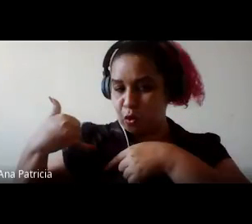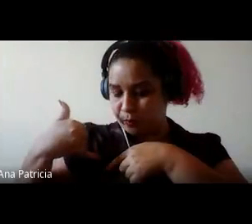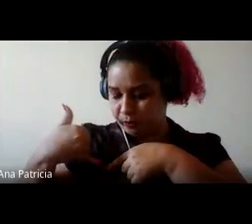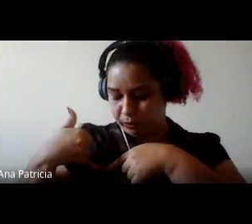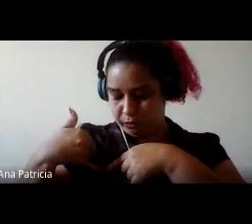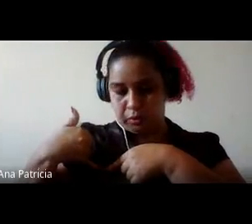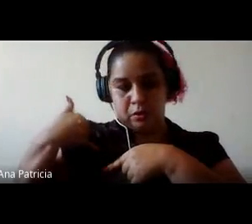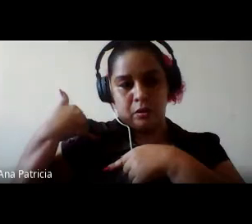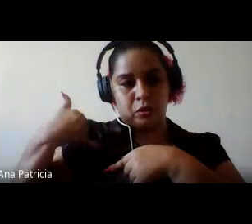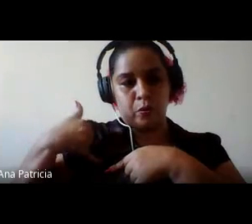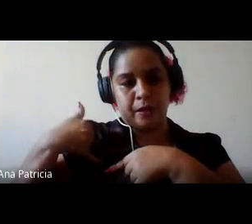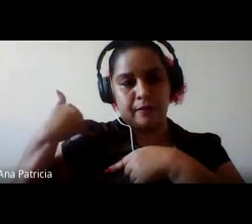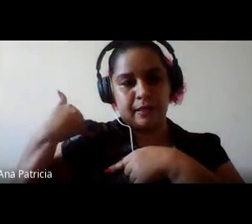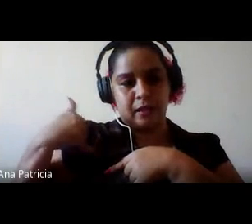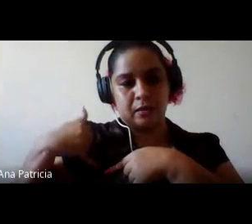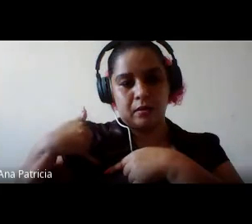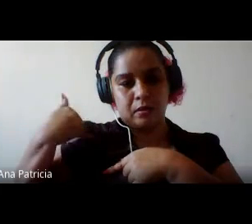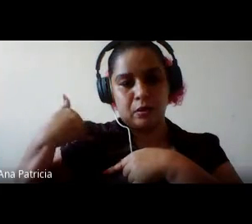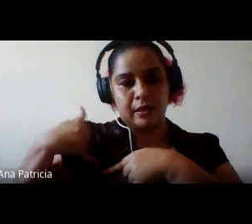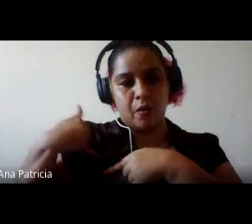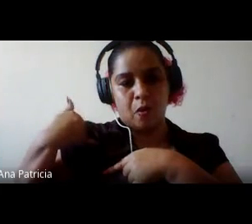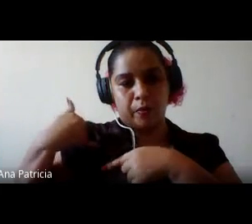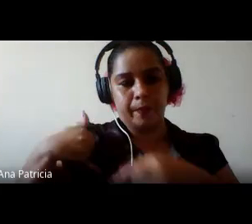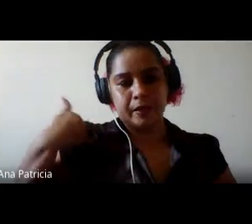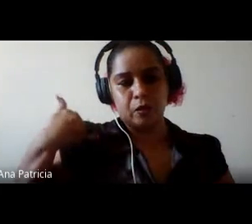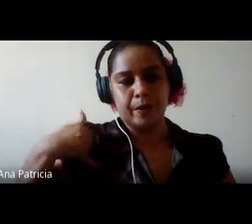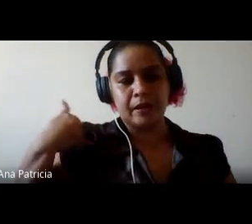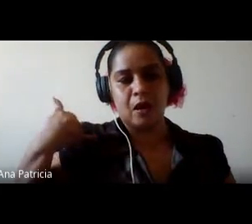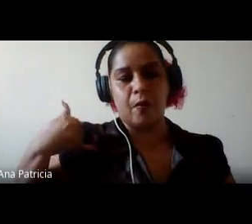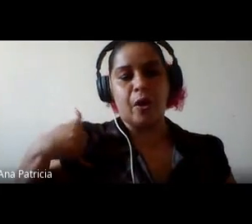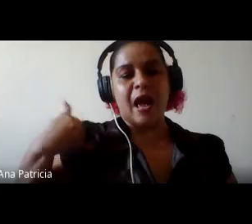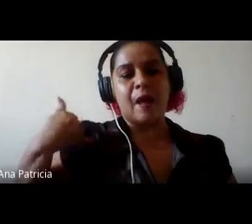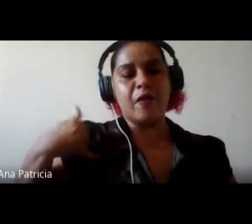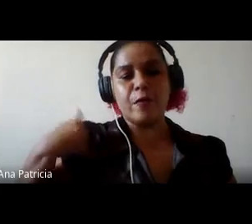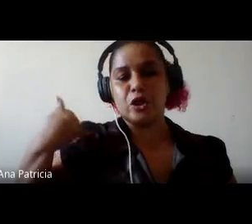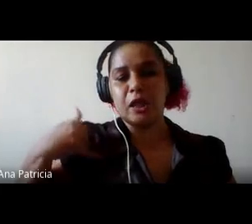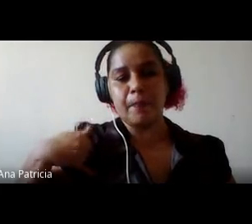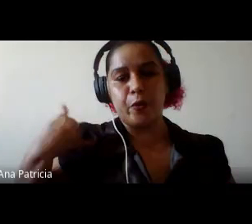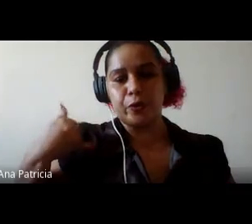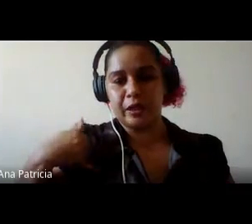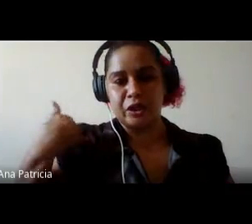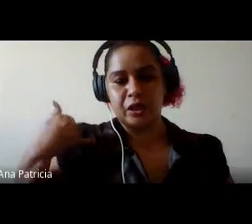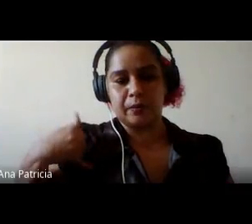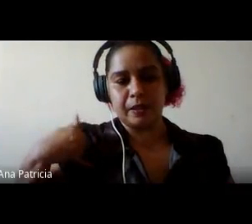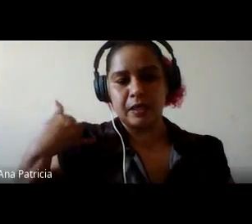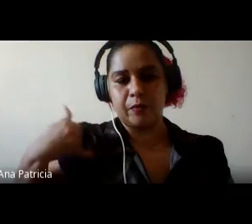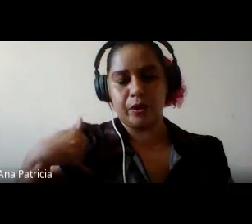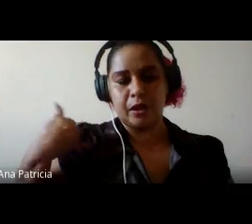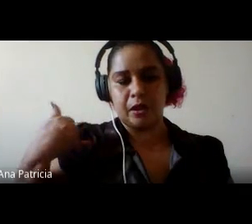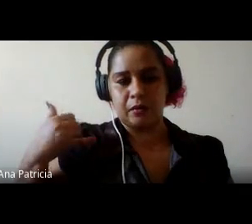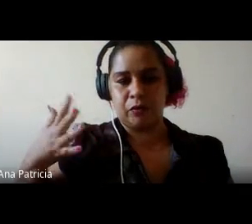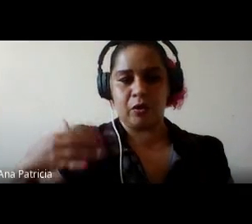sentido do ombro, ó. Subindo assim, só até o ombro, pertinho do peito até o ombro. É movimento só de punho, tá, gente? Não